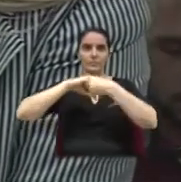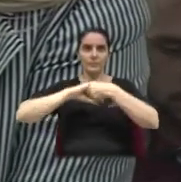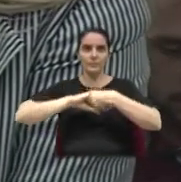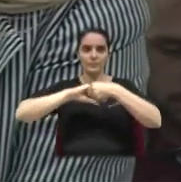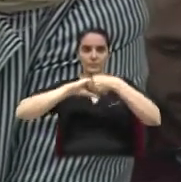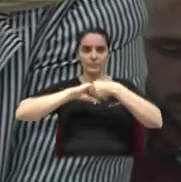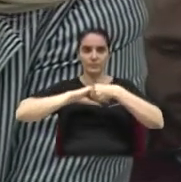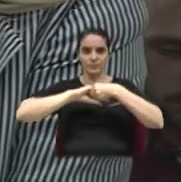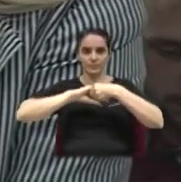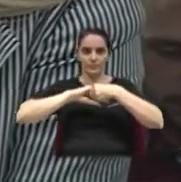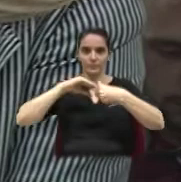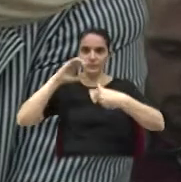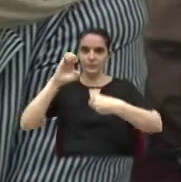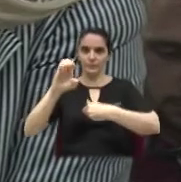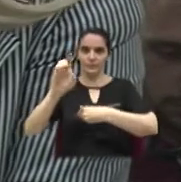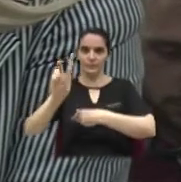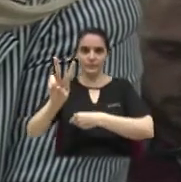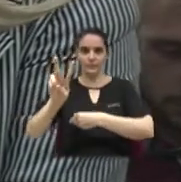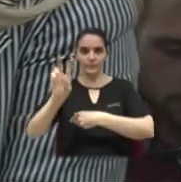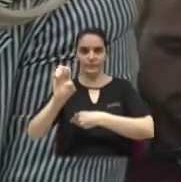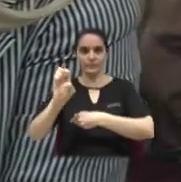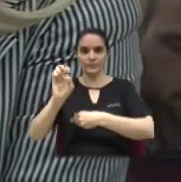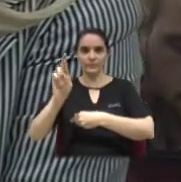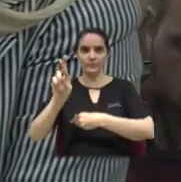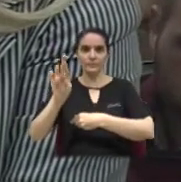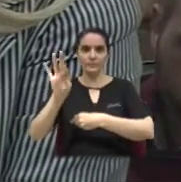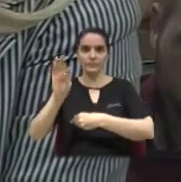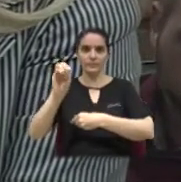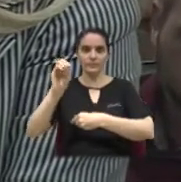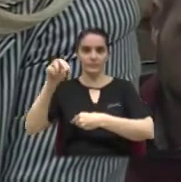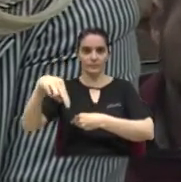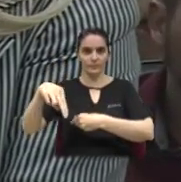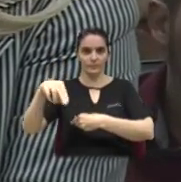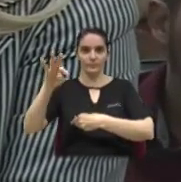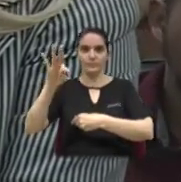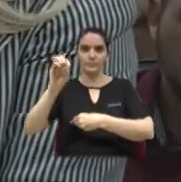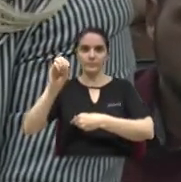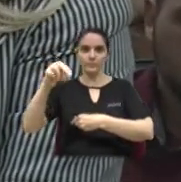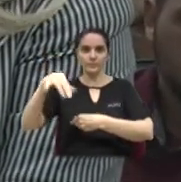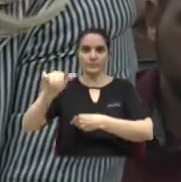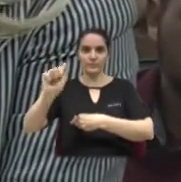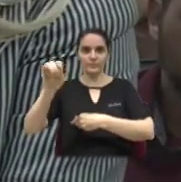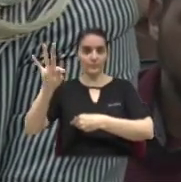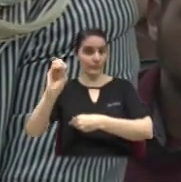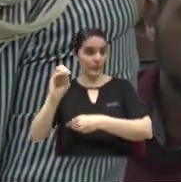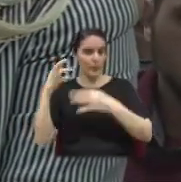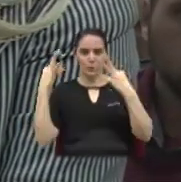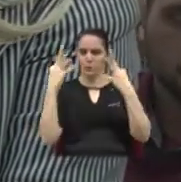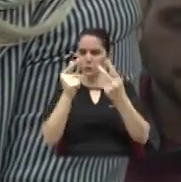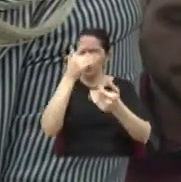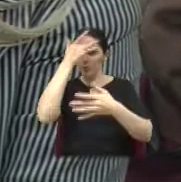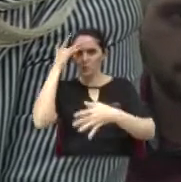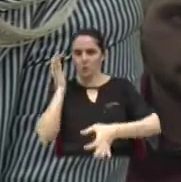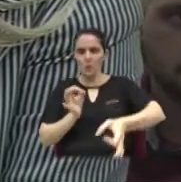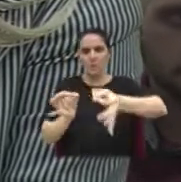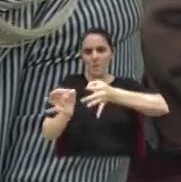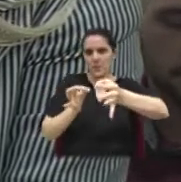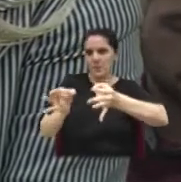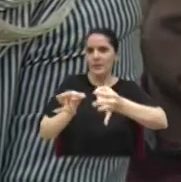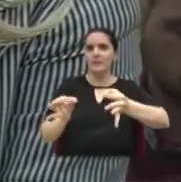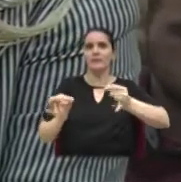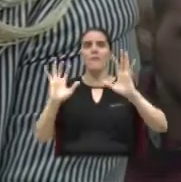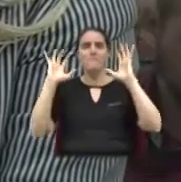na pessoa do Everton Toniato, todos os organizadores. Como já foi dito, essa festa